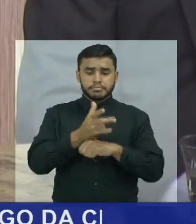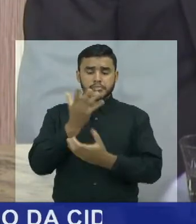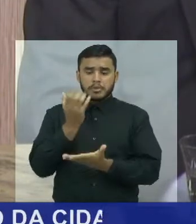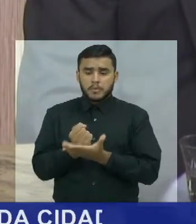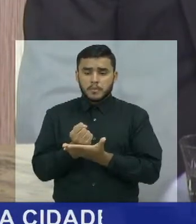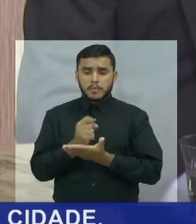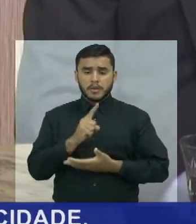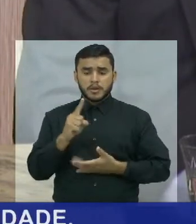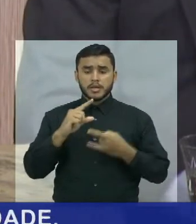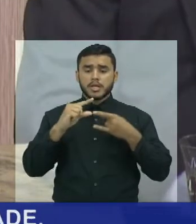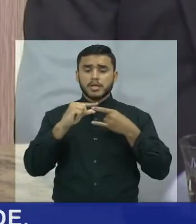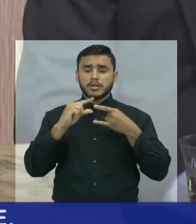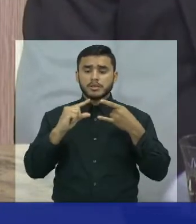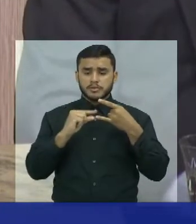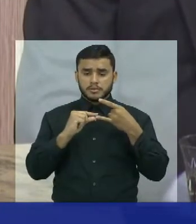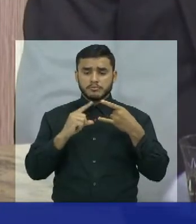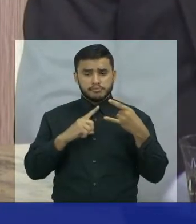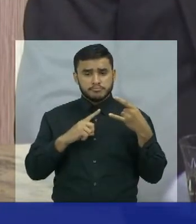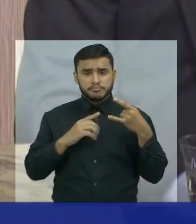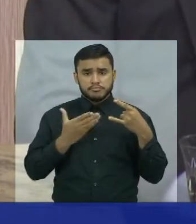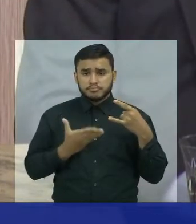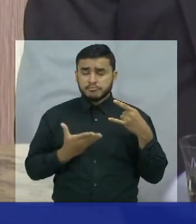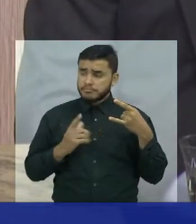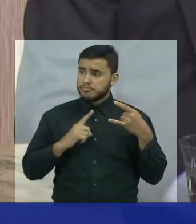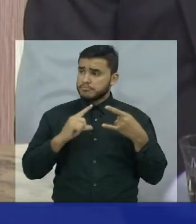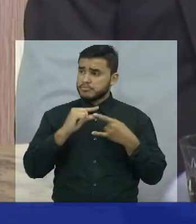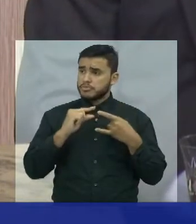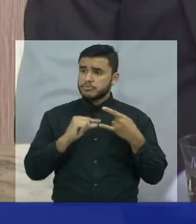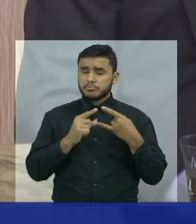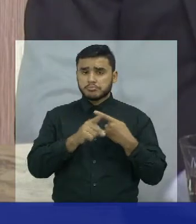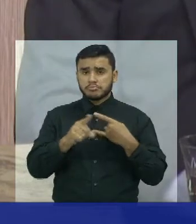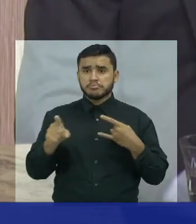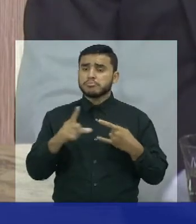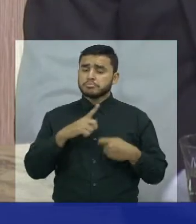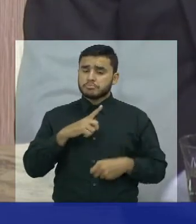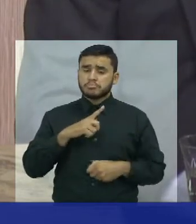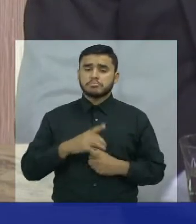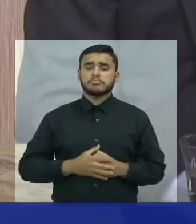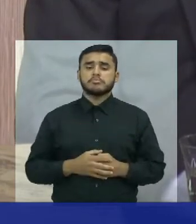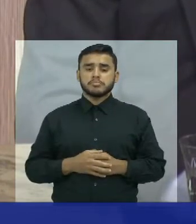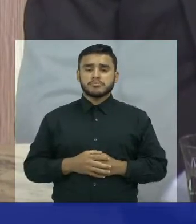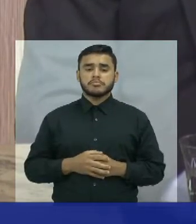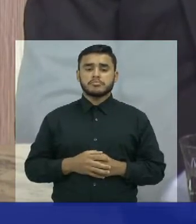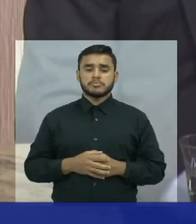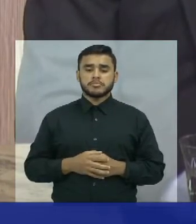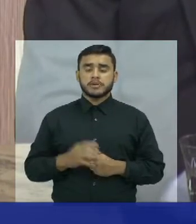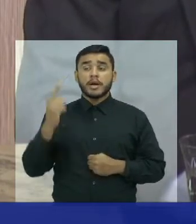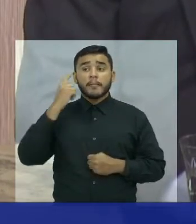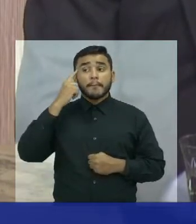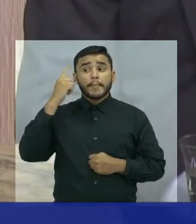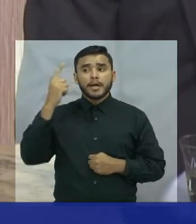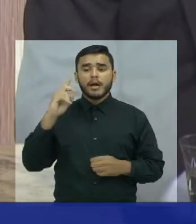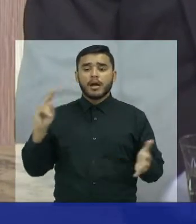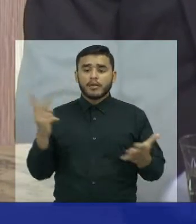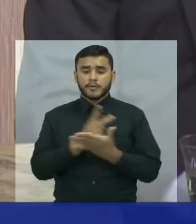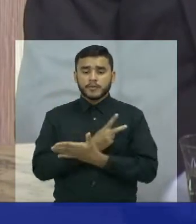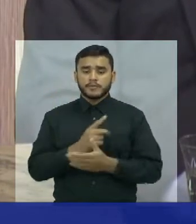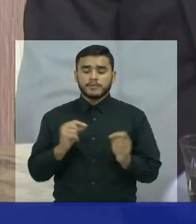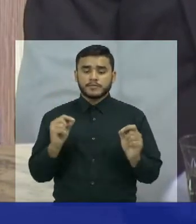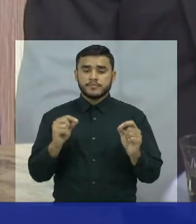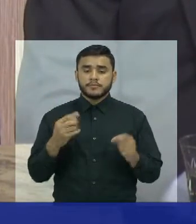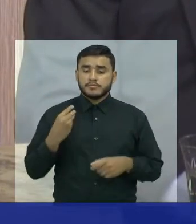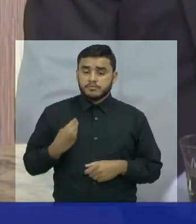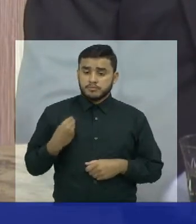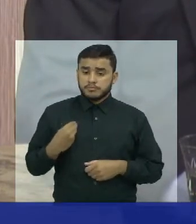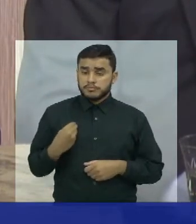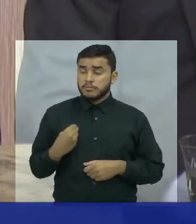YouTube, tá certo? Então, assim, isso é importante registrar, porque muitas vezes a presença física do vereador, ela não